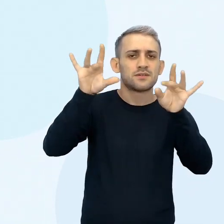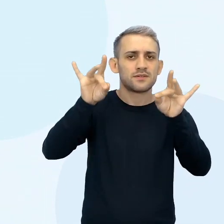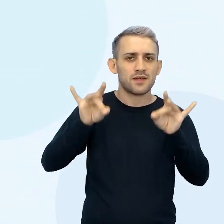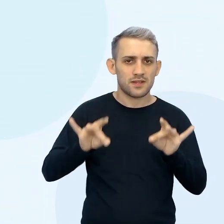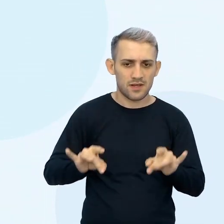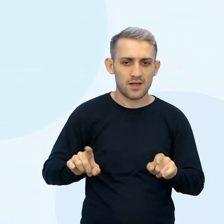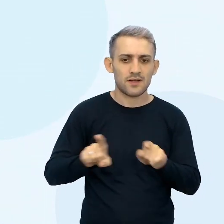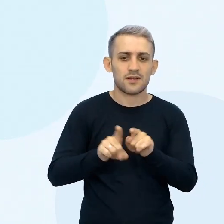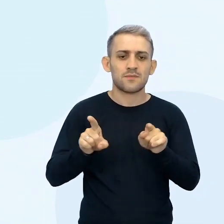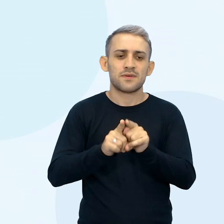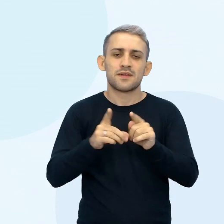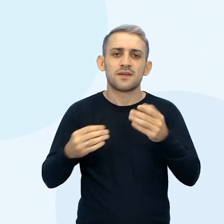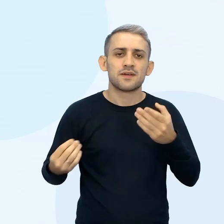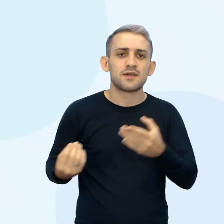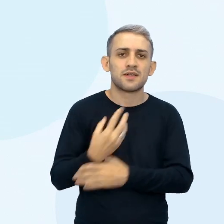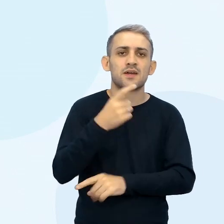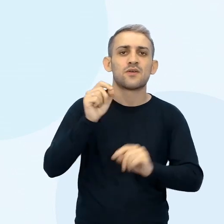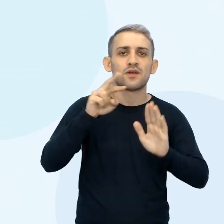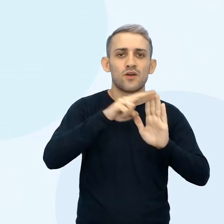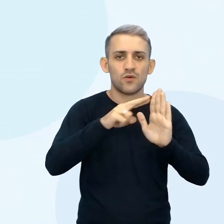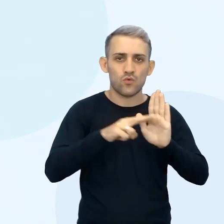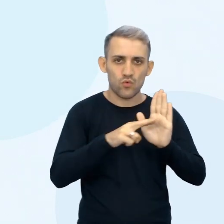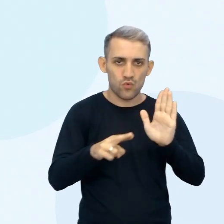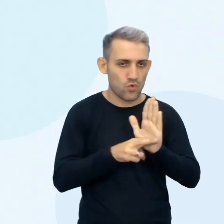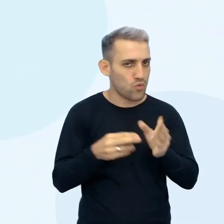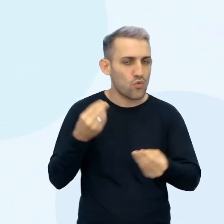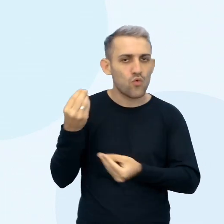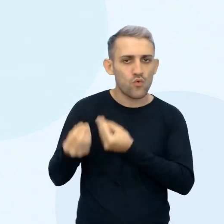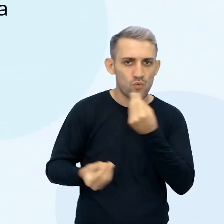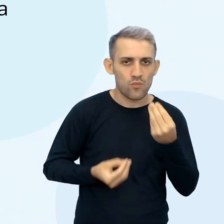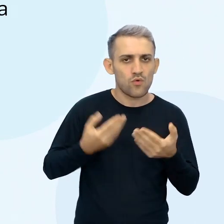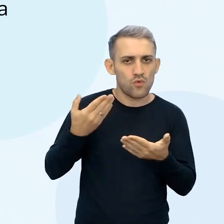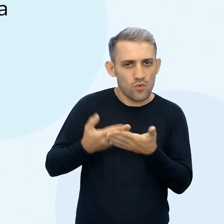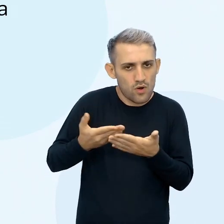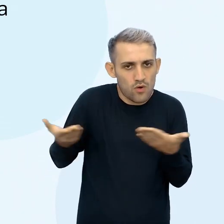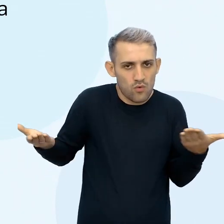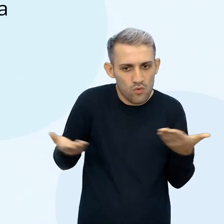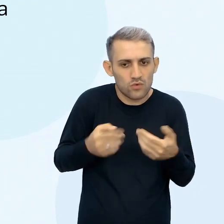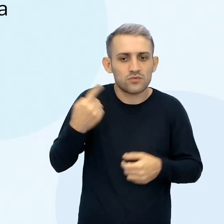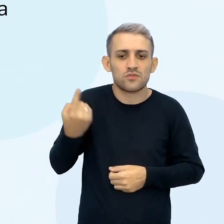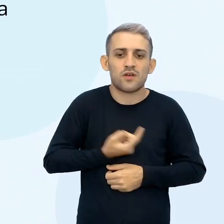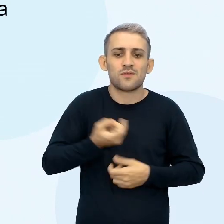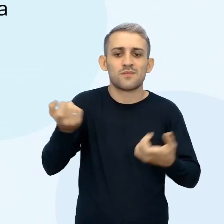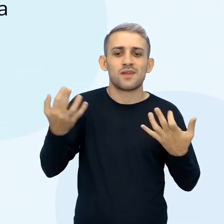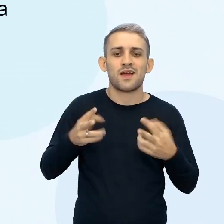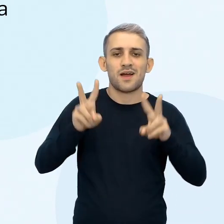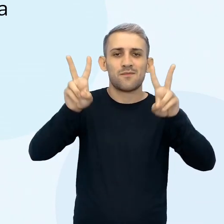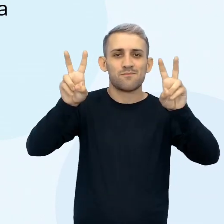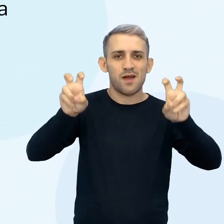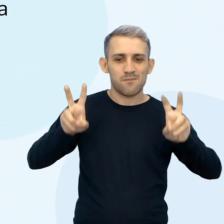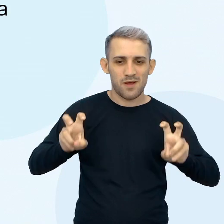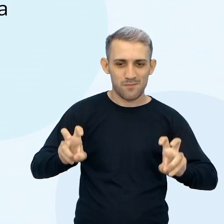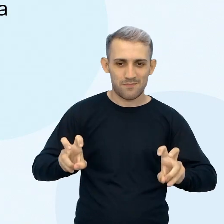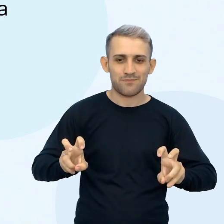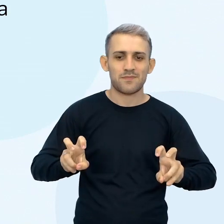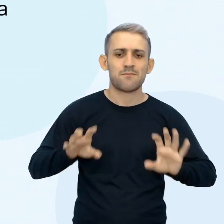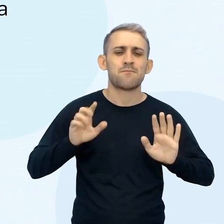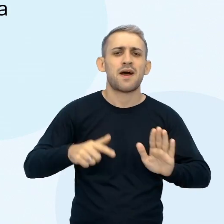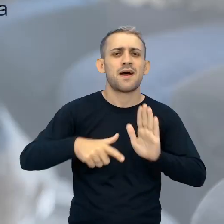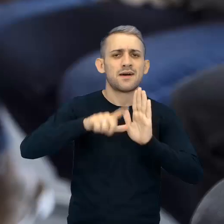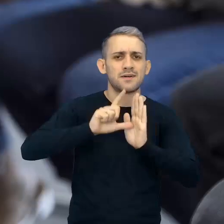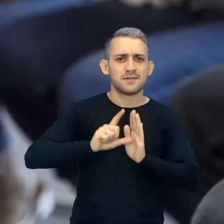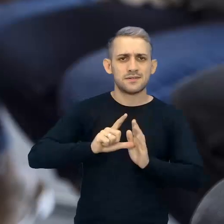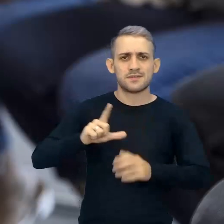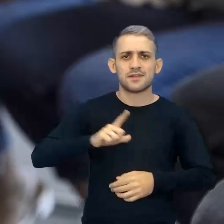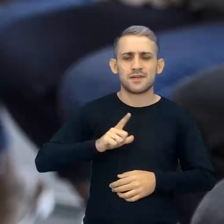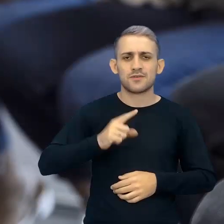e elaborando um roteiro. Então, na aula de hoje, a gente vai tentar abordar todas essas questões. Antes da gente entrar na aula, pode voltar